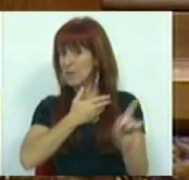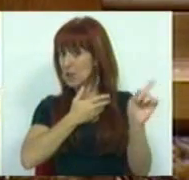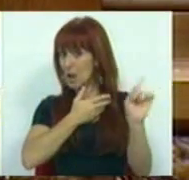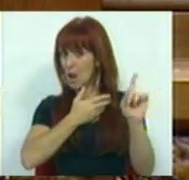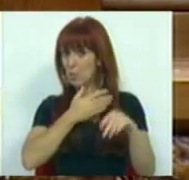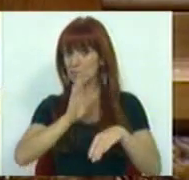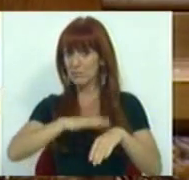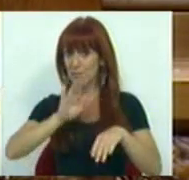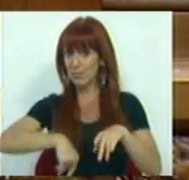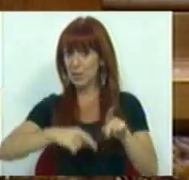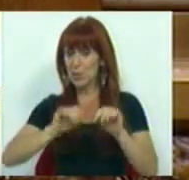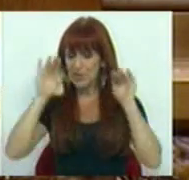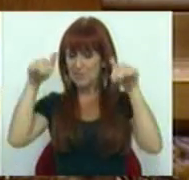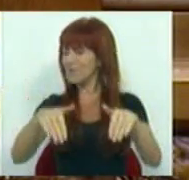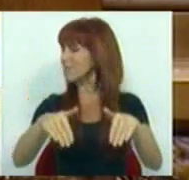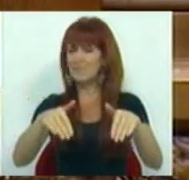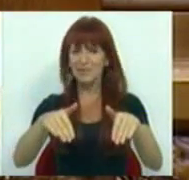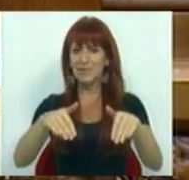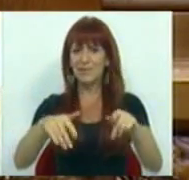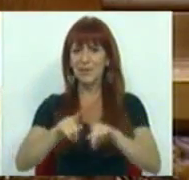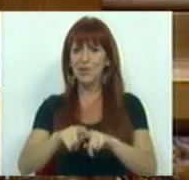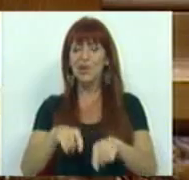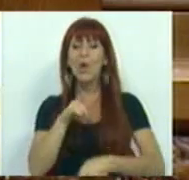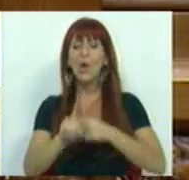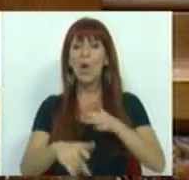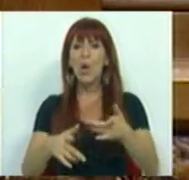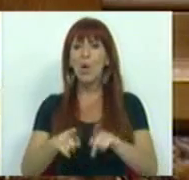em consequência da recessão, a cobro dos